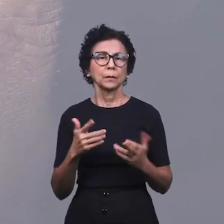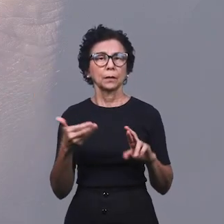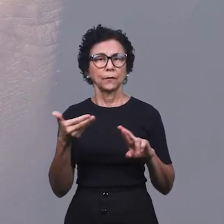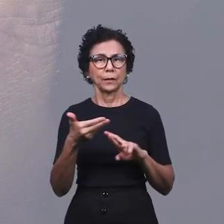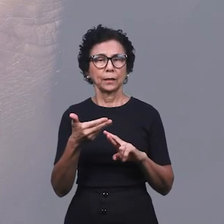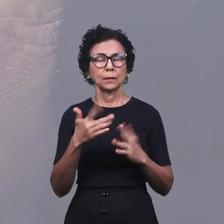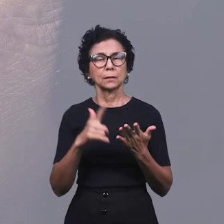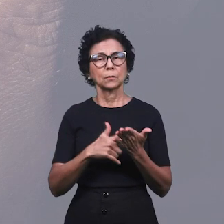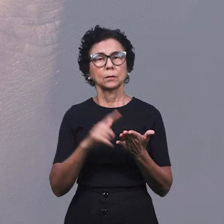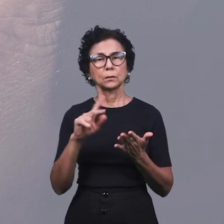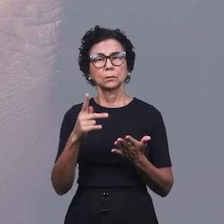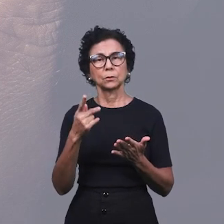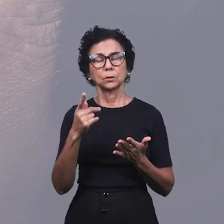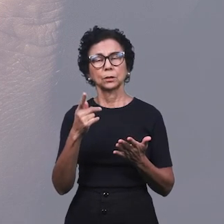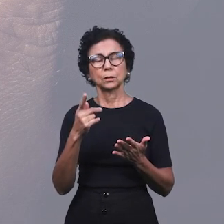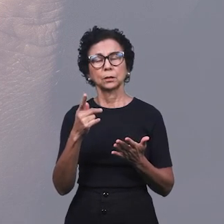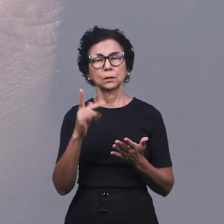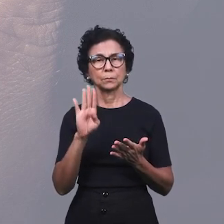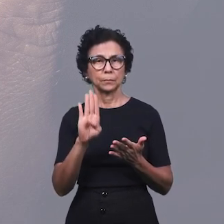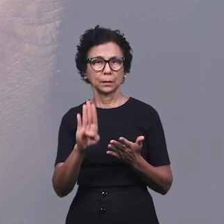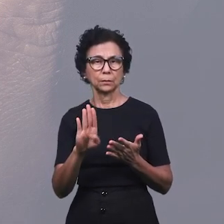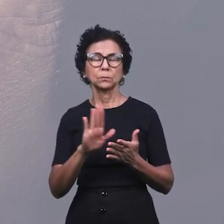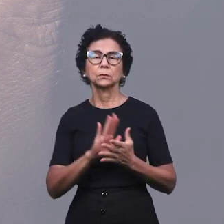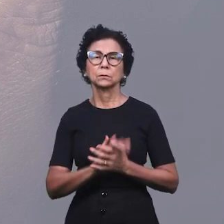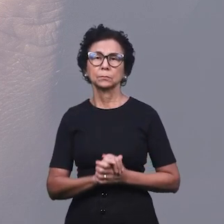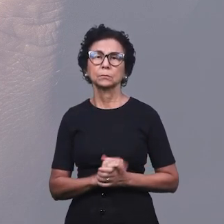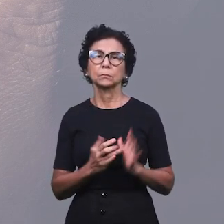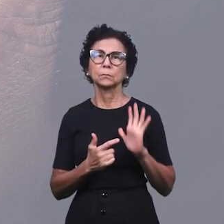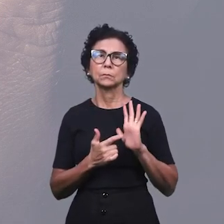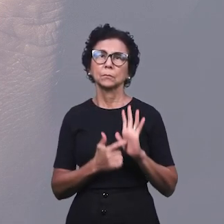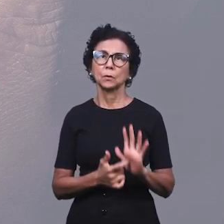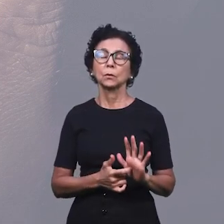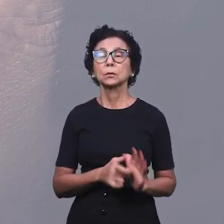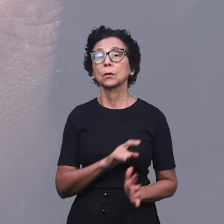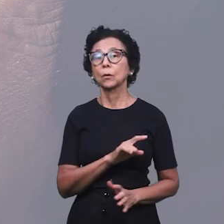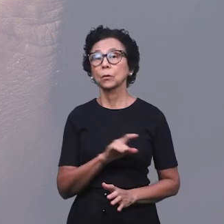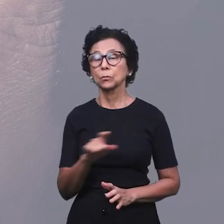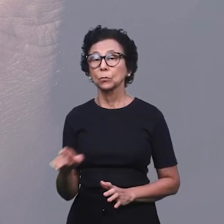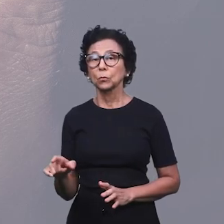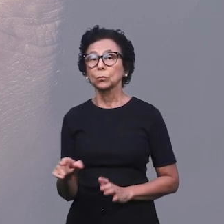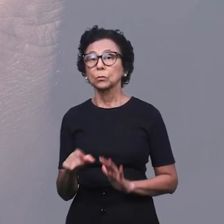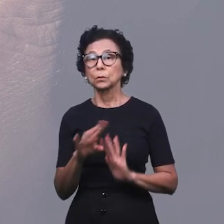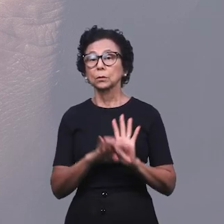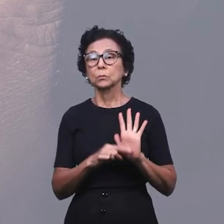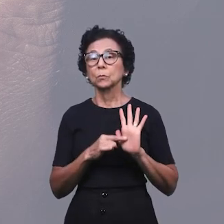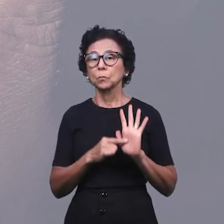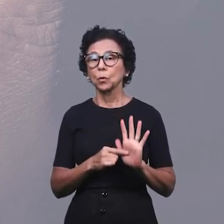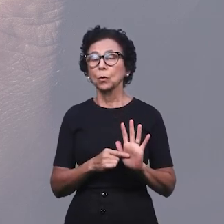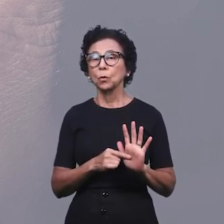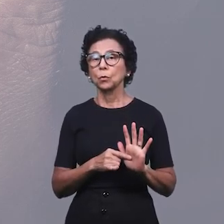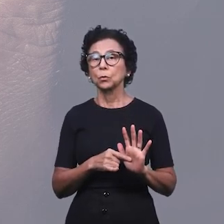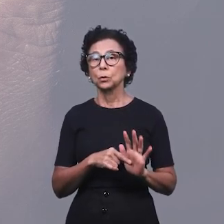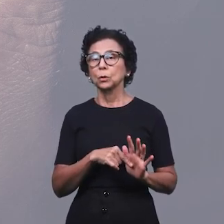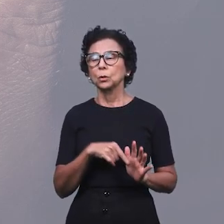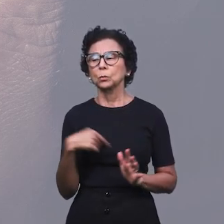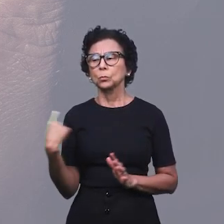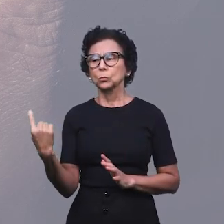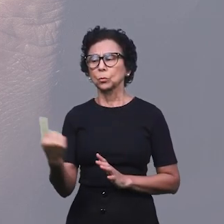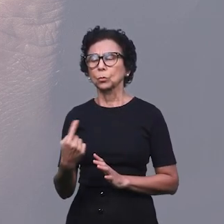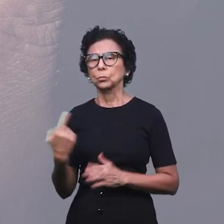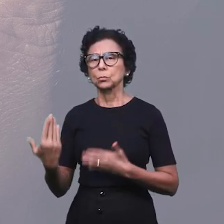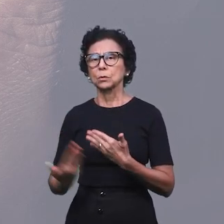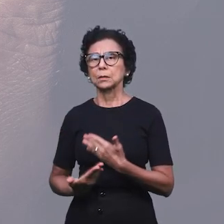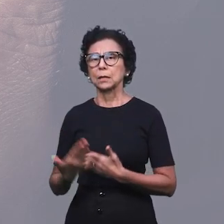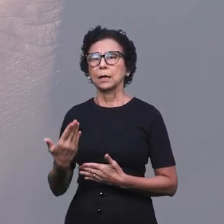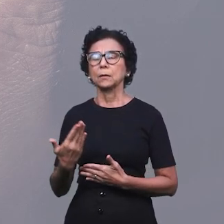19 e 20, onde se cumpre a palavra: tendo, pois, irmãos, ousadia, para entrar no santuário pelo